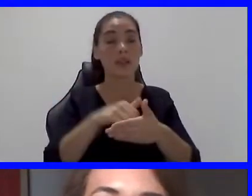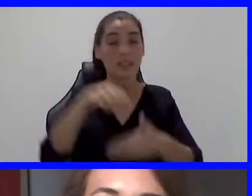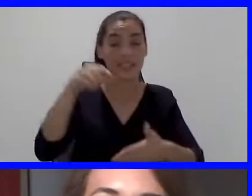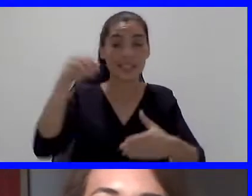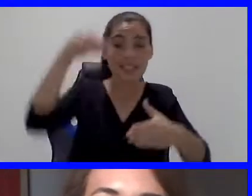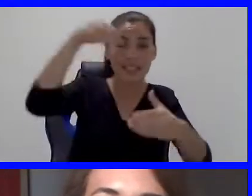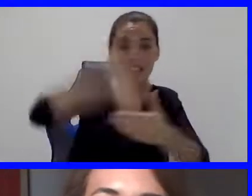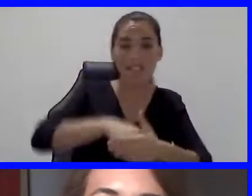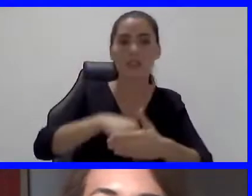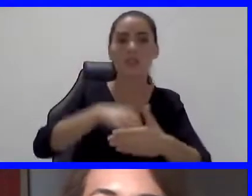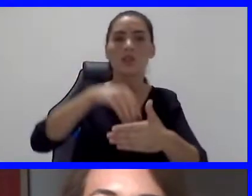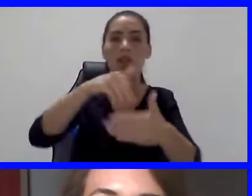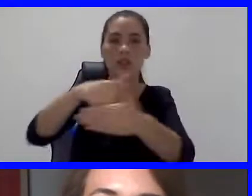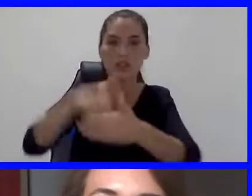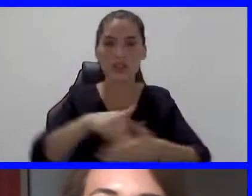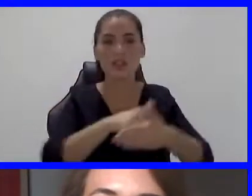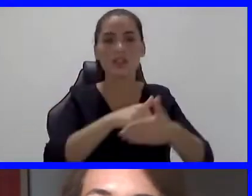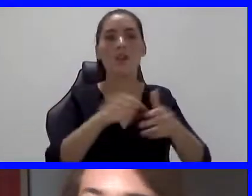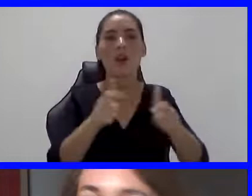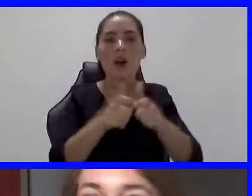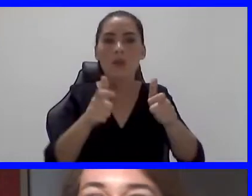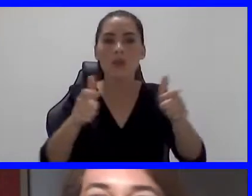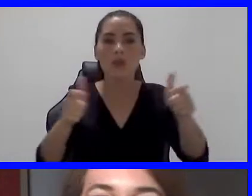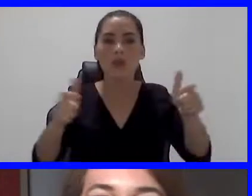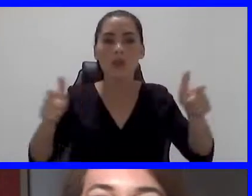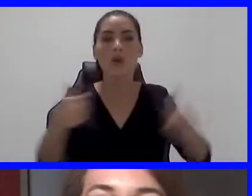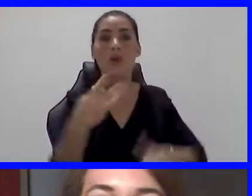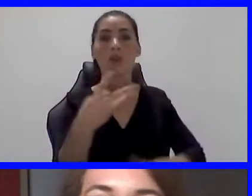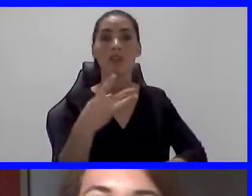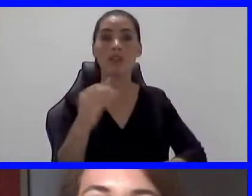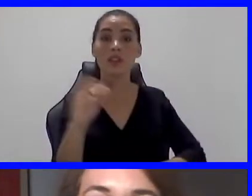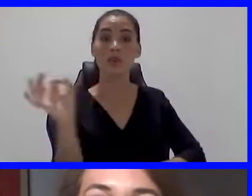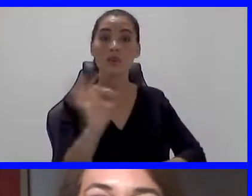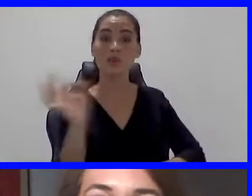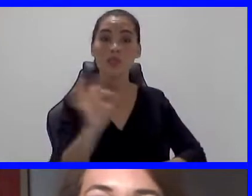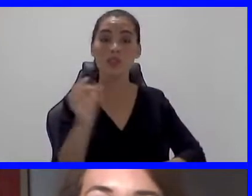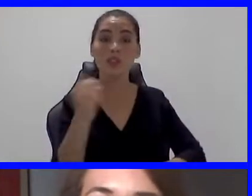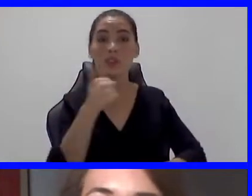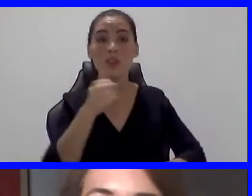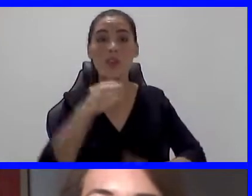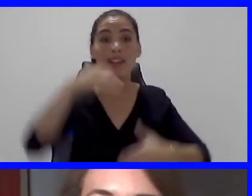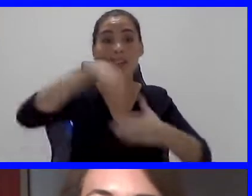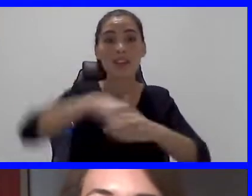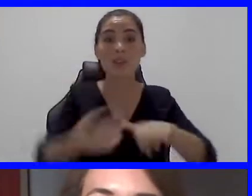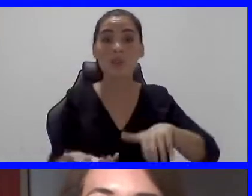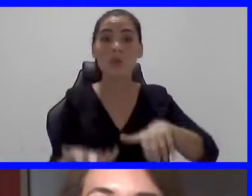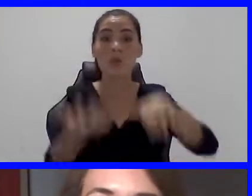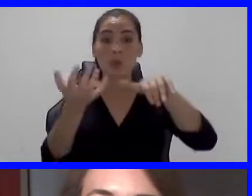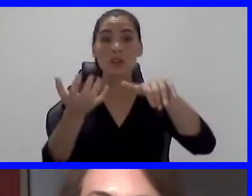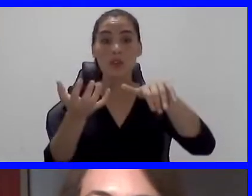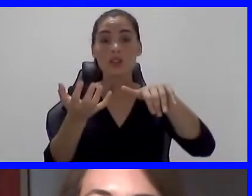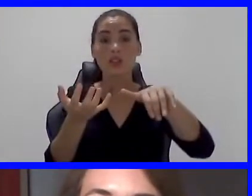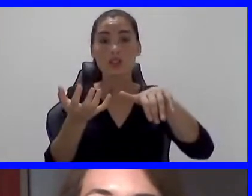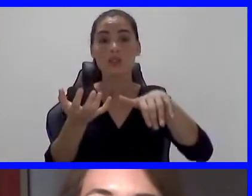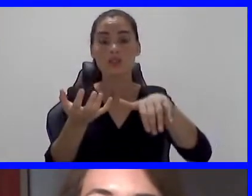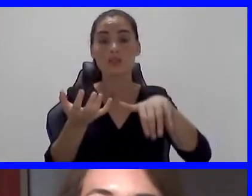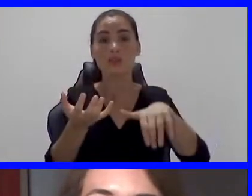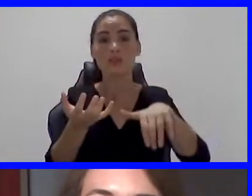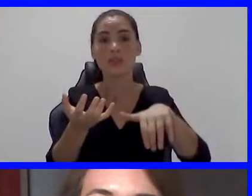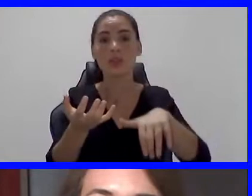de parlamentares femininas no Congresso Nacional. Passamos de 55% para 74%, 75%. O que